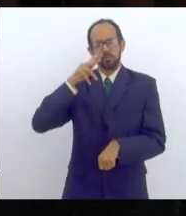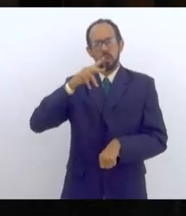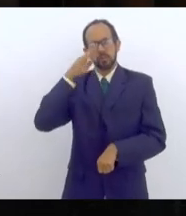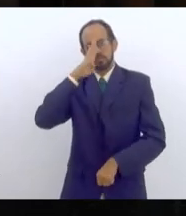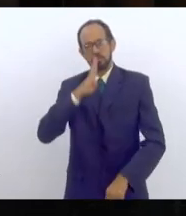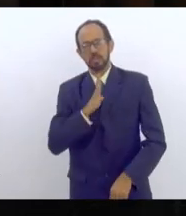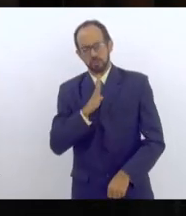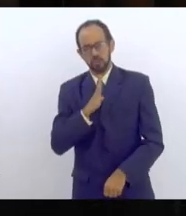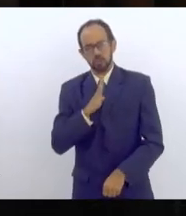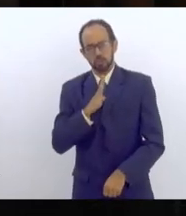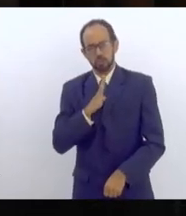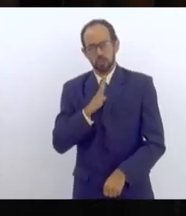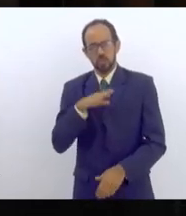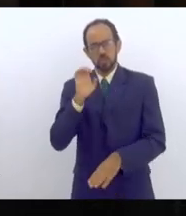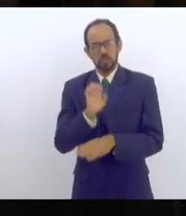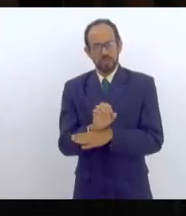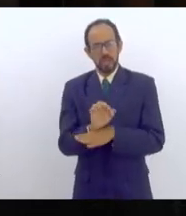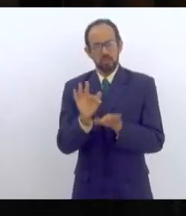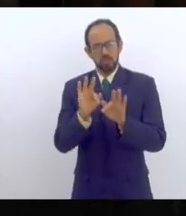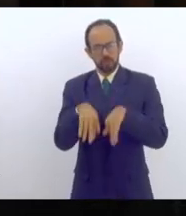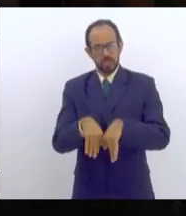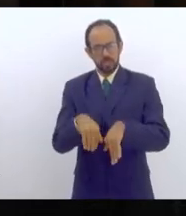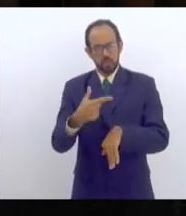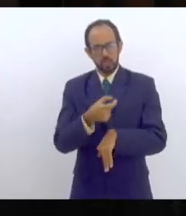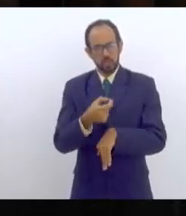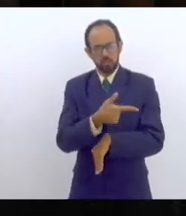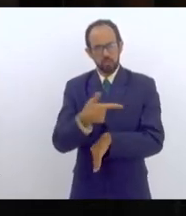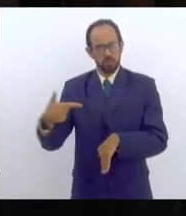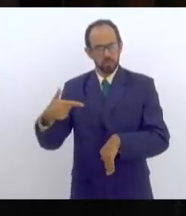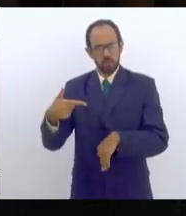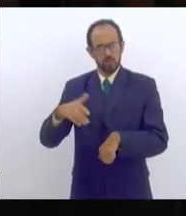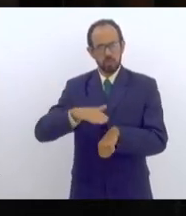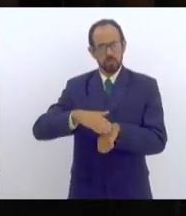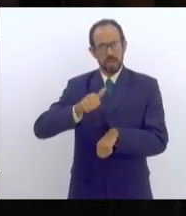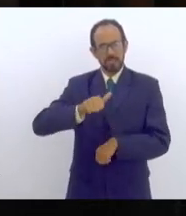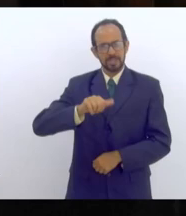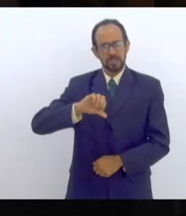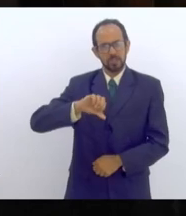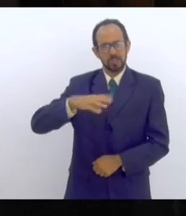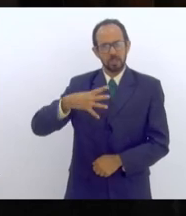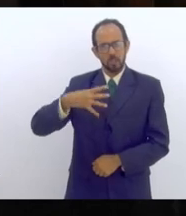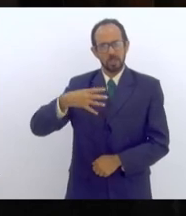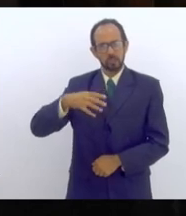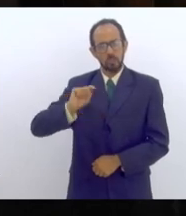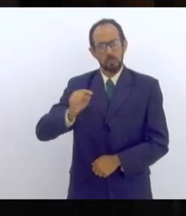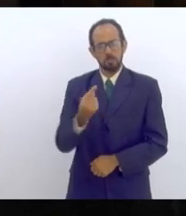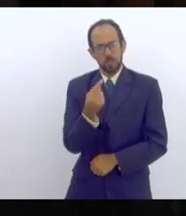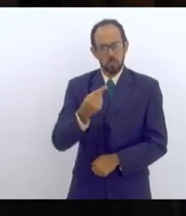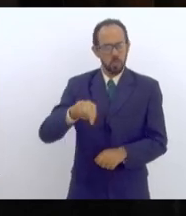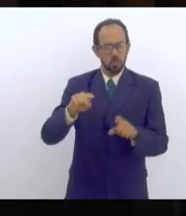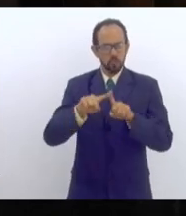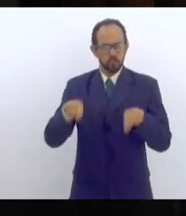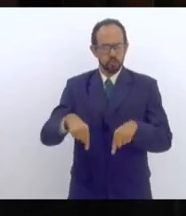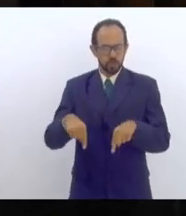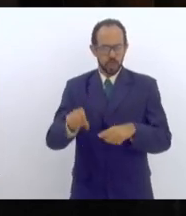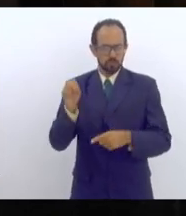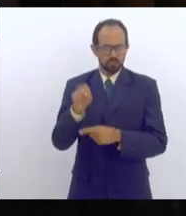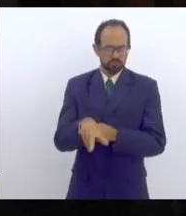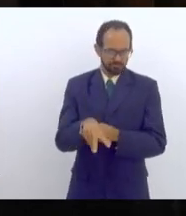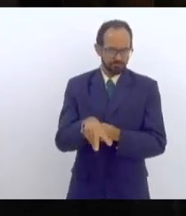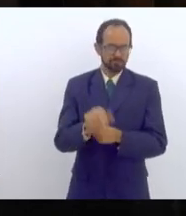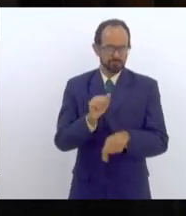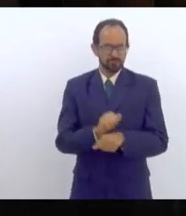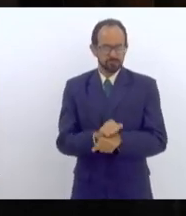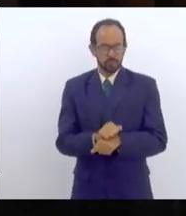O Estado fechou o ano de 2022 com mais de 194 mil empregos formais criados. O resultado coloca o Estado